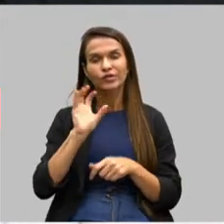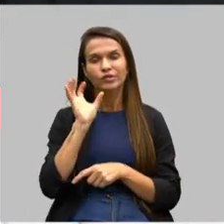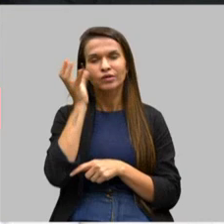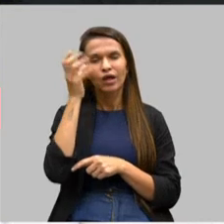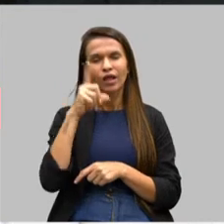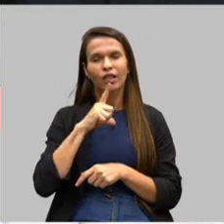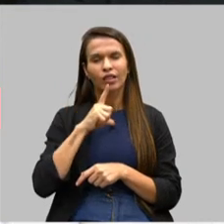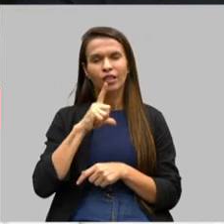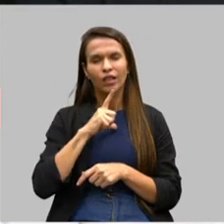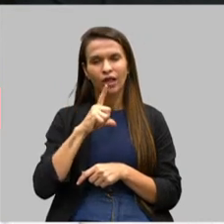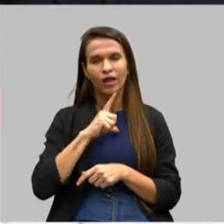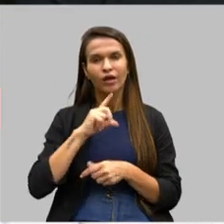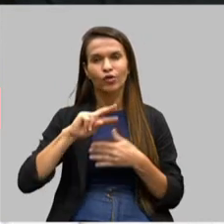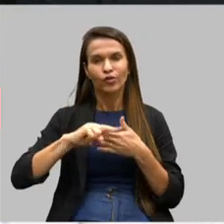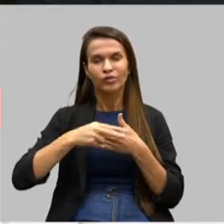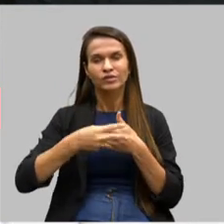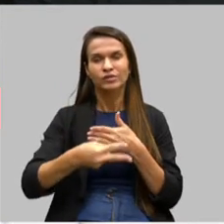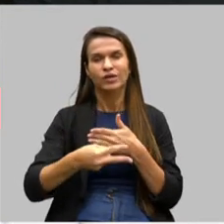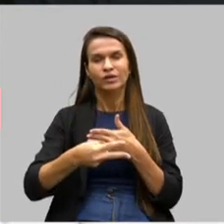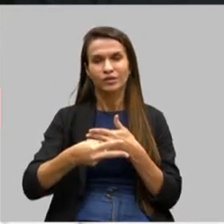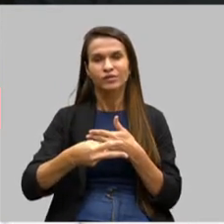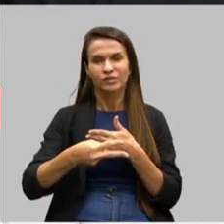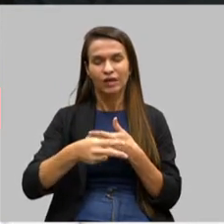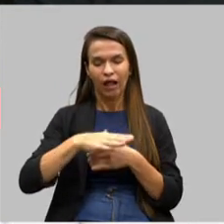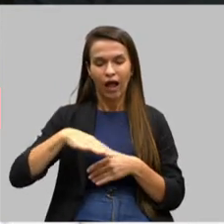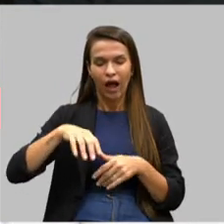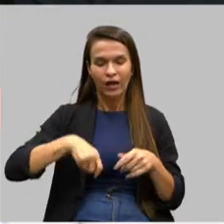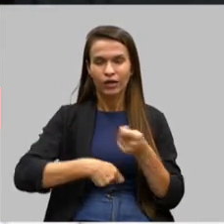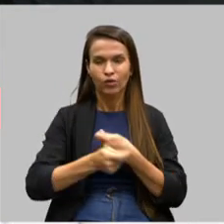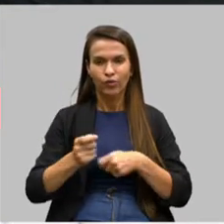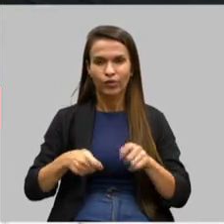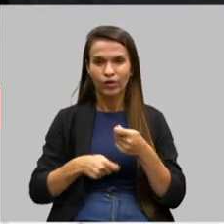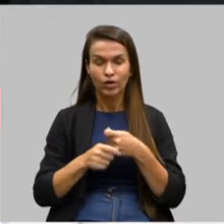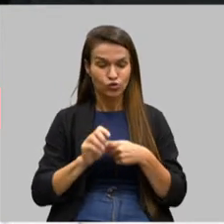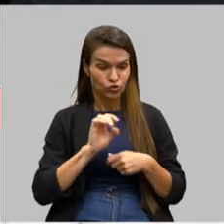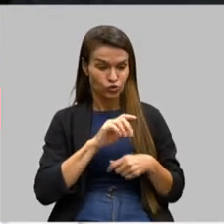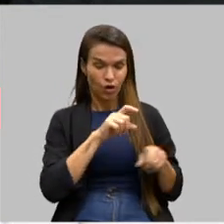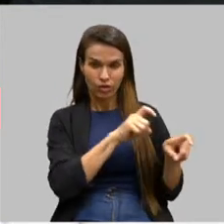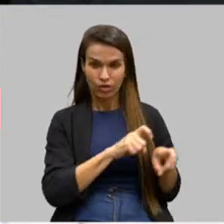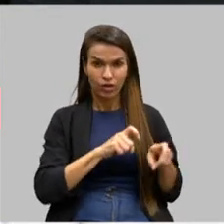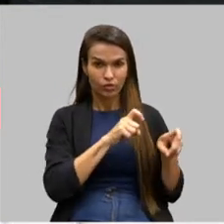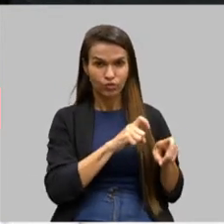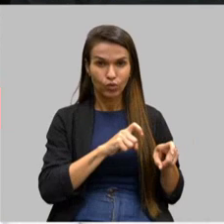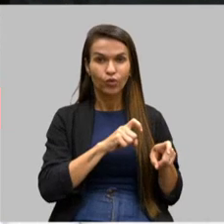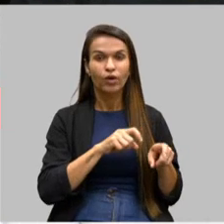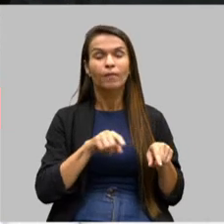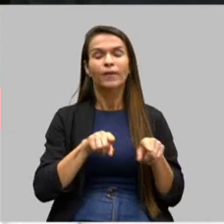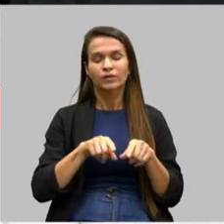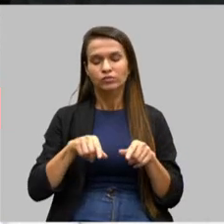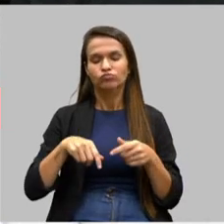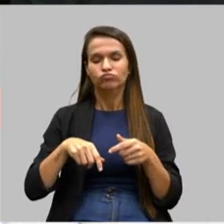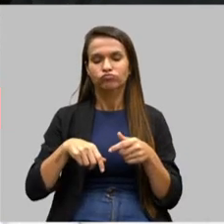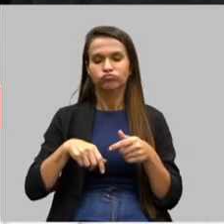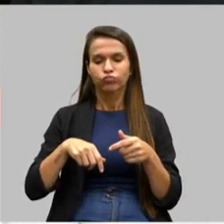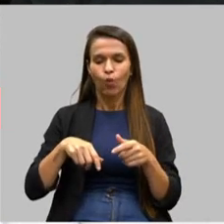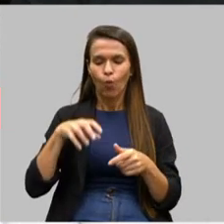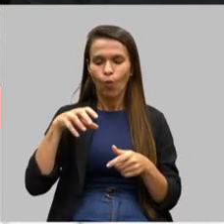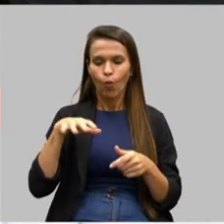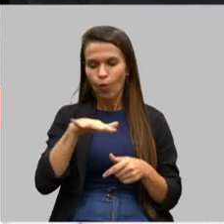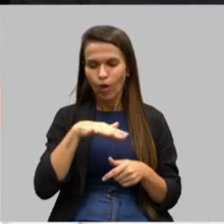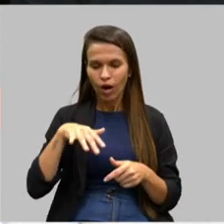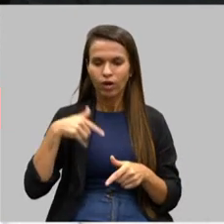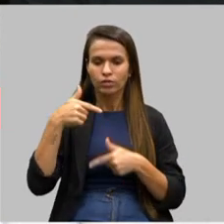a atividade econômica de uma forma geral. Não apenas a agricultura, mas o setor de serviços, o